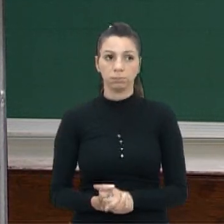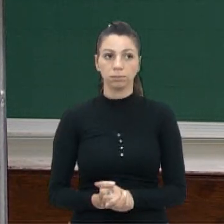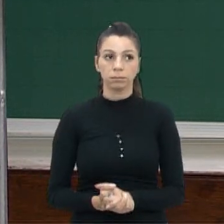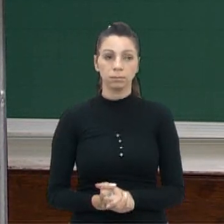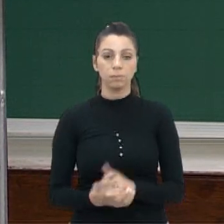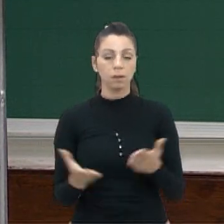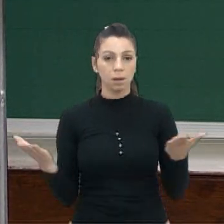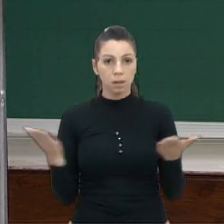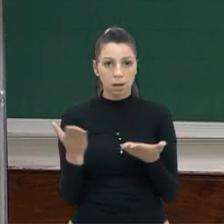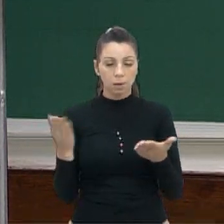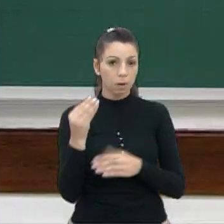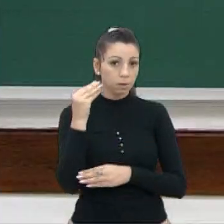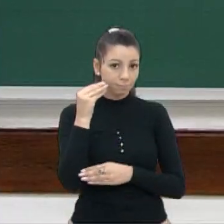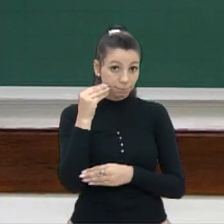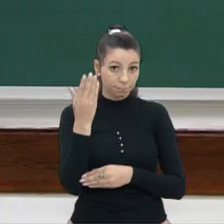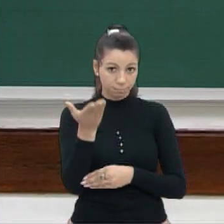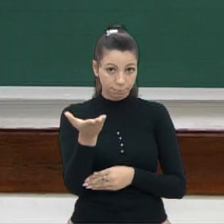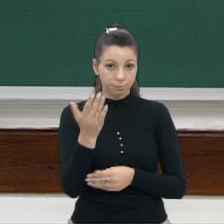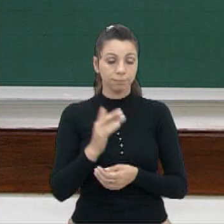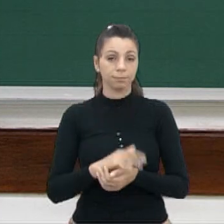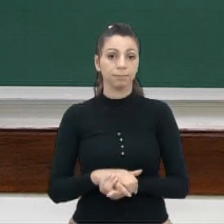E agora a sua vez. Vamos